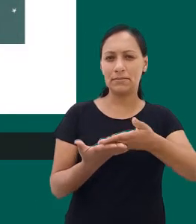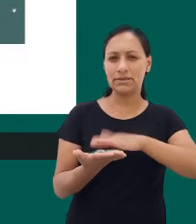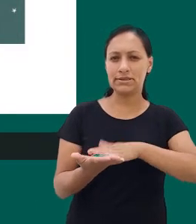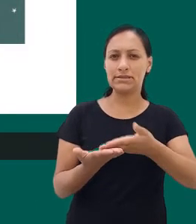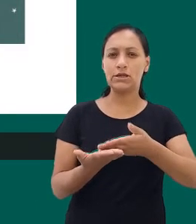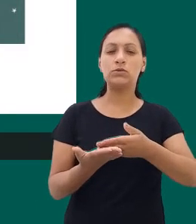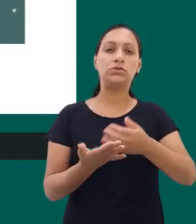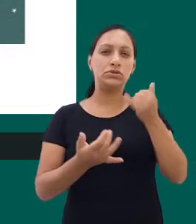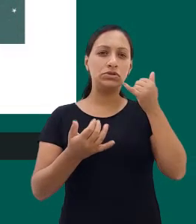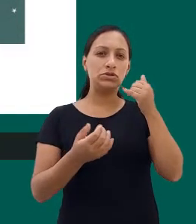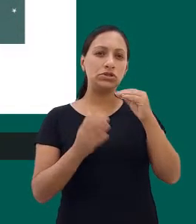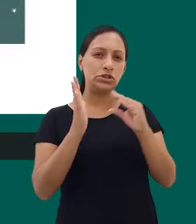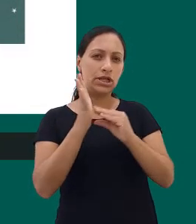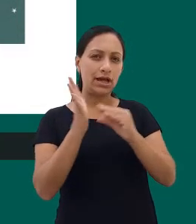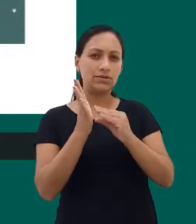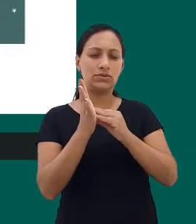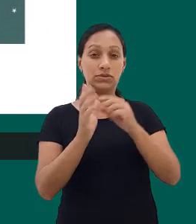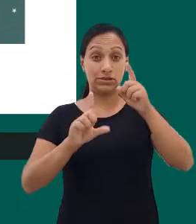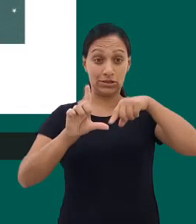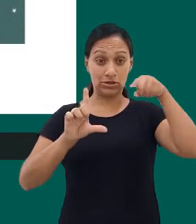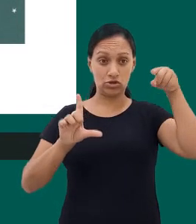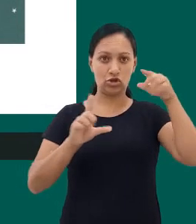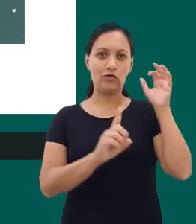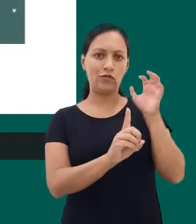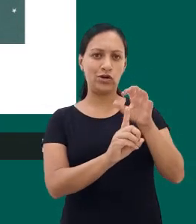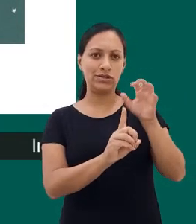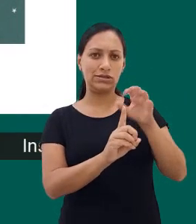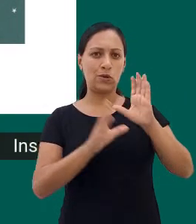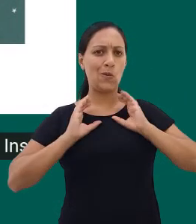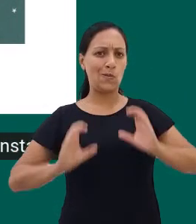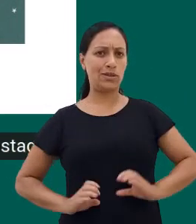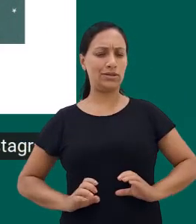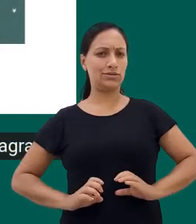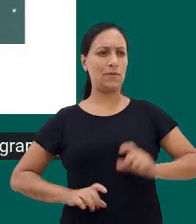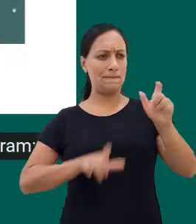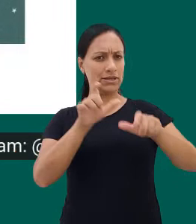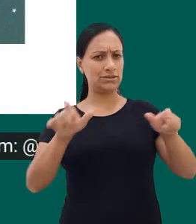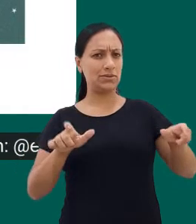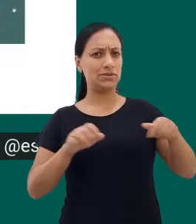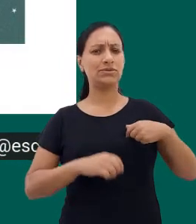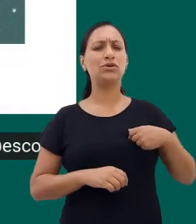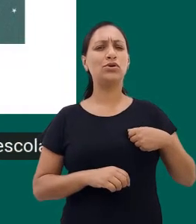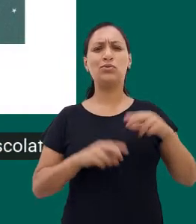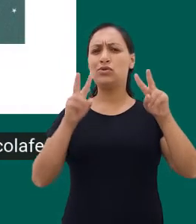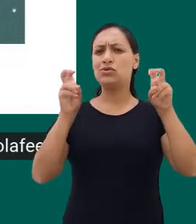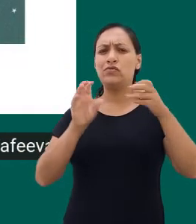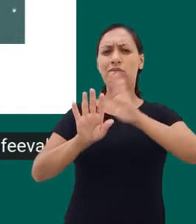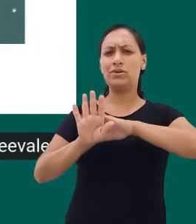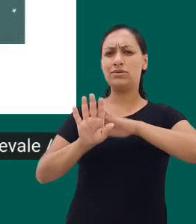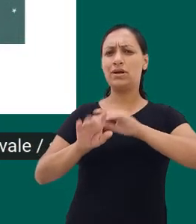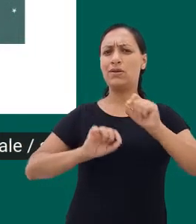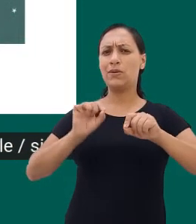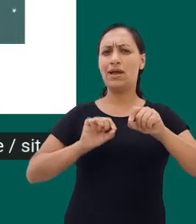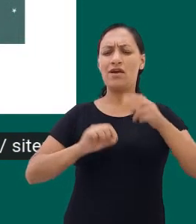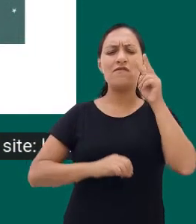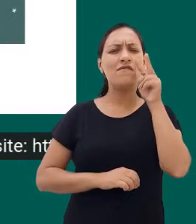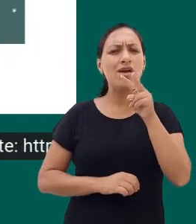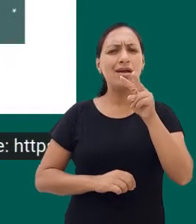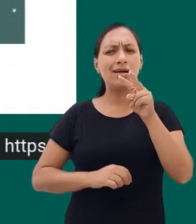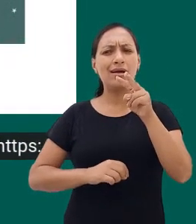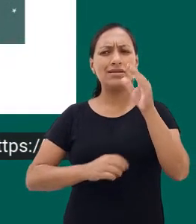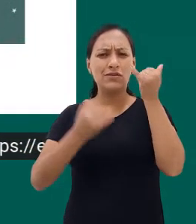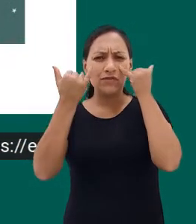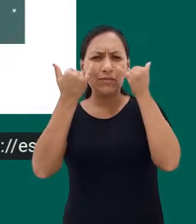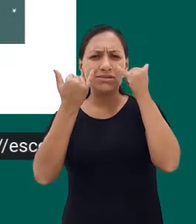estatísticos influencia o comportamento das pessoas. O motivo por trás disso é que as pessoas analisam os dados de forma